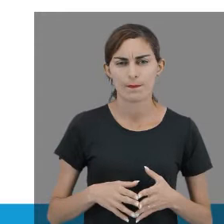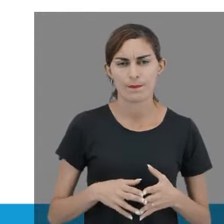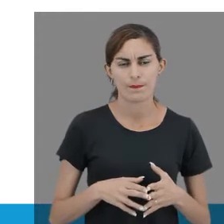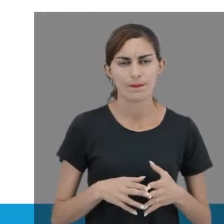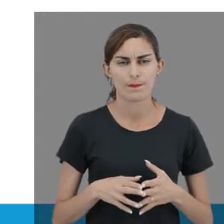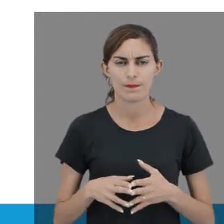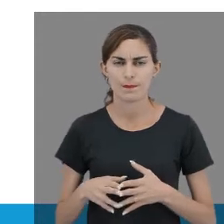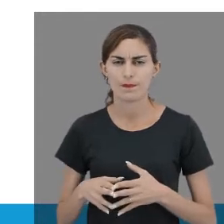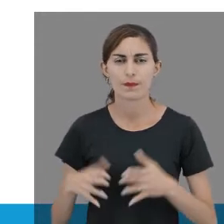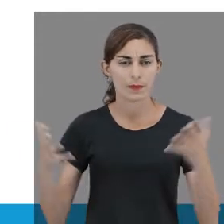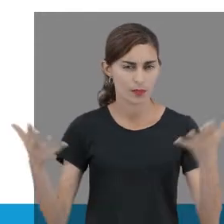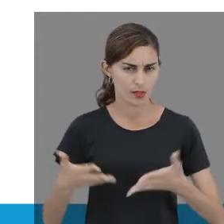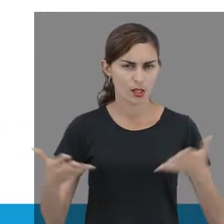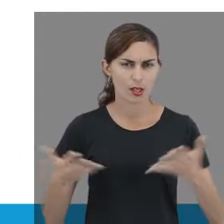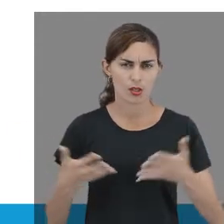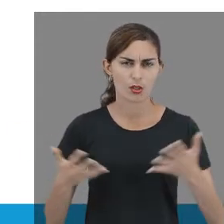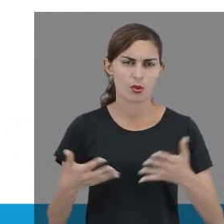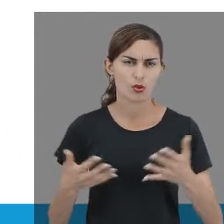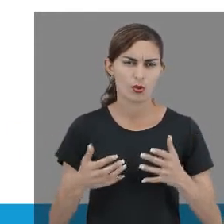mesmo é o SIM.